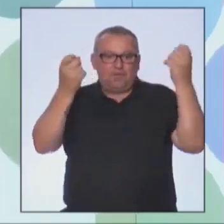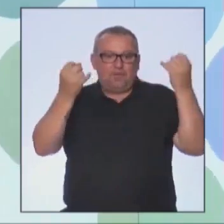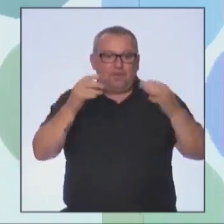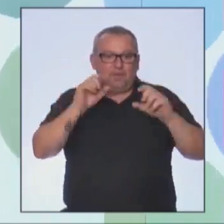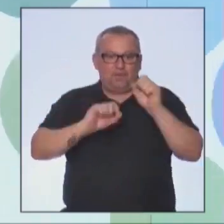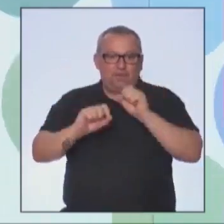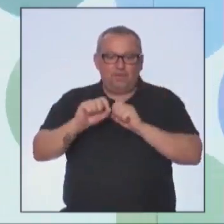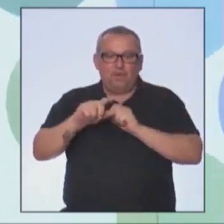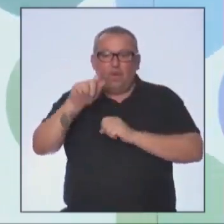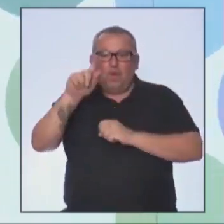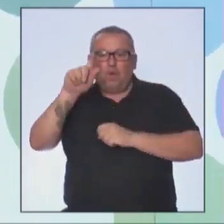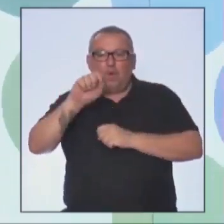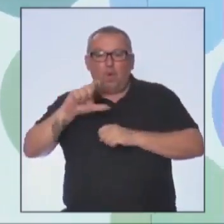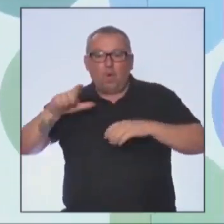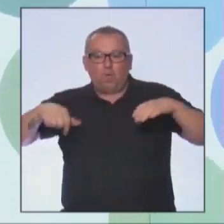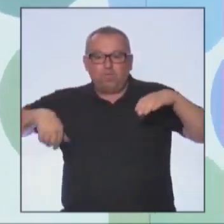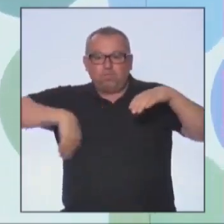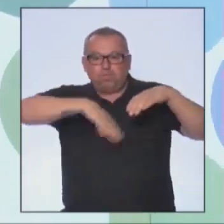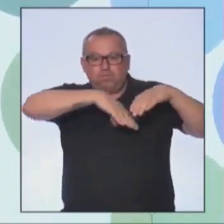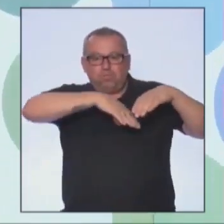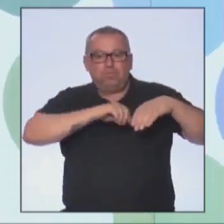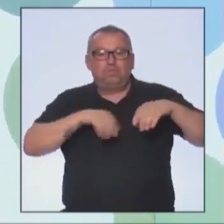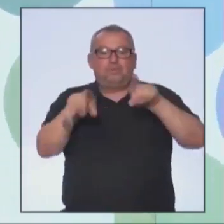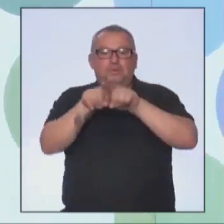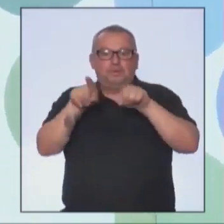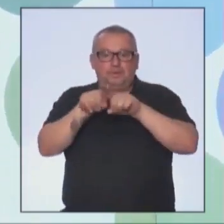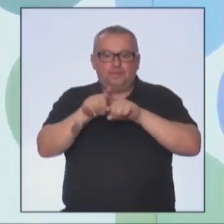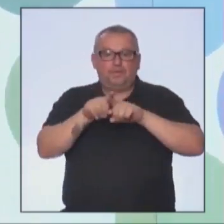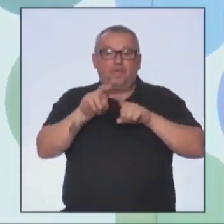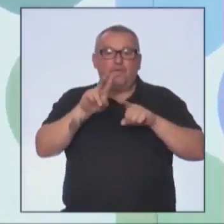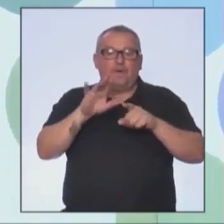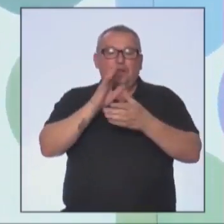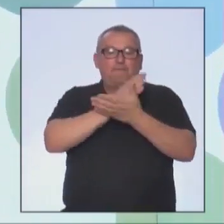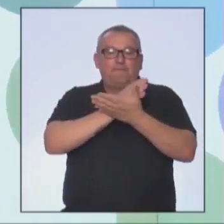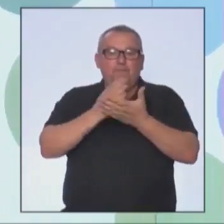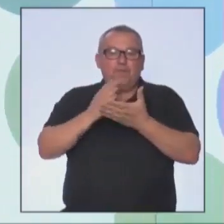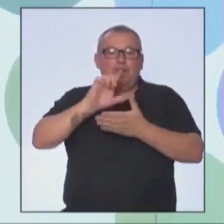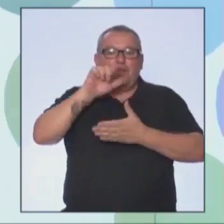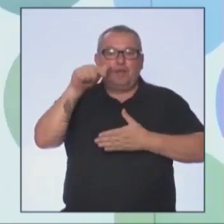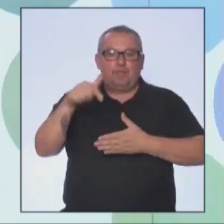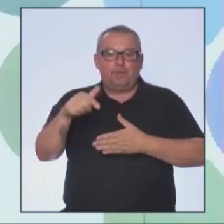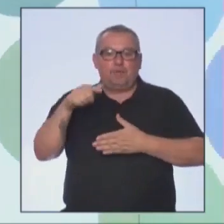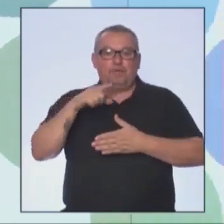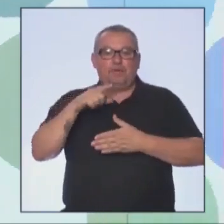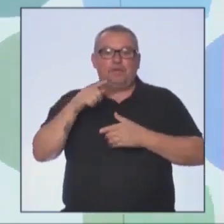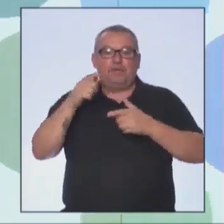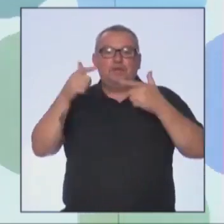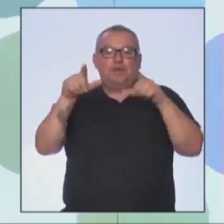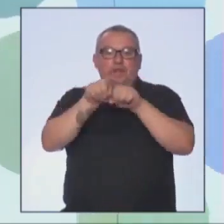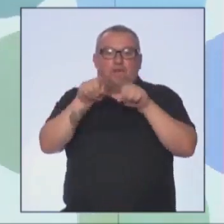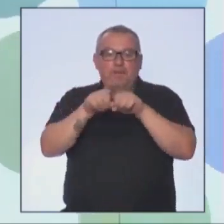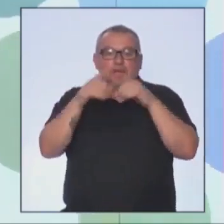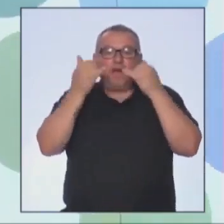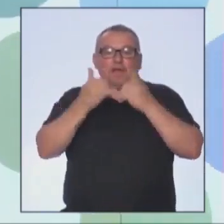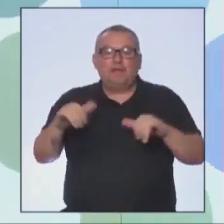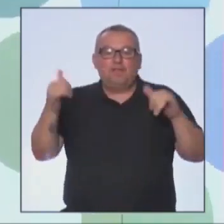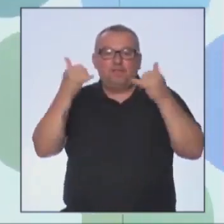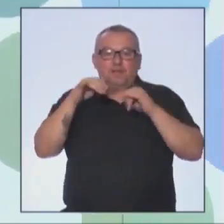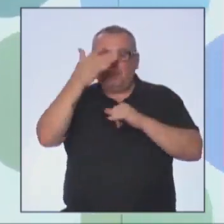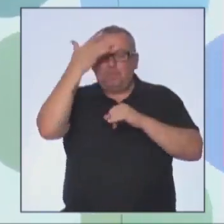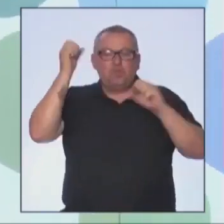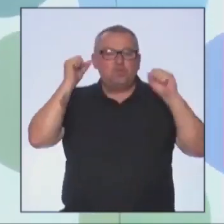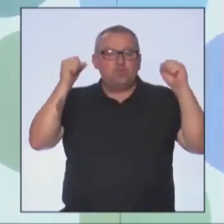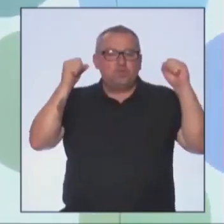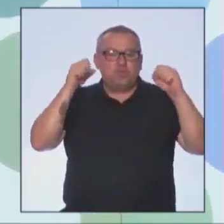o gol. Então, tendo o gol, a onda vai se iniciar e depois nós vamos ter a energia. As pessoas vão estar